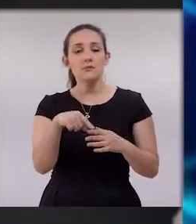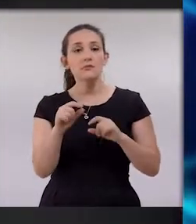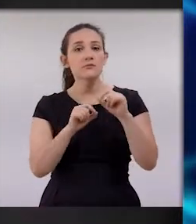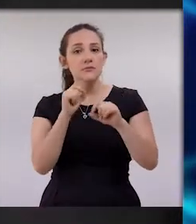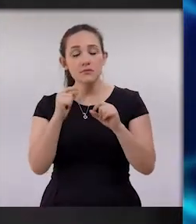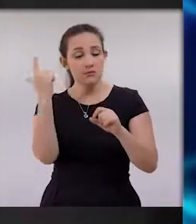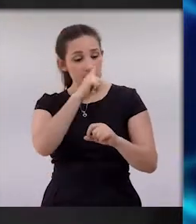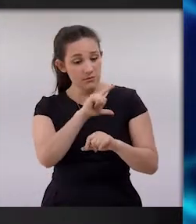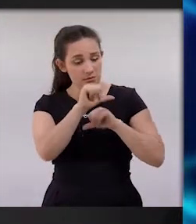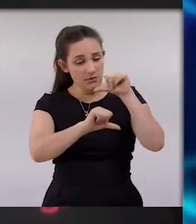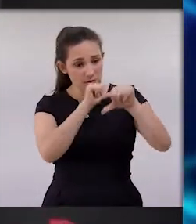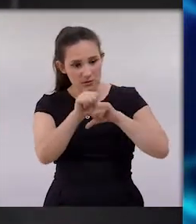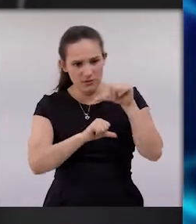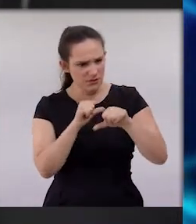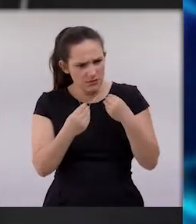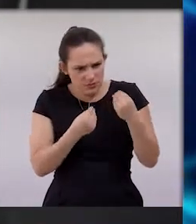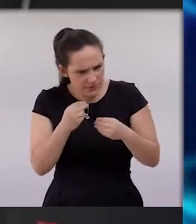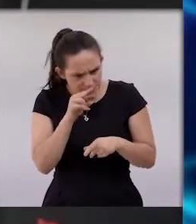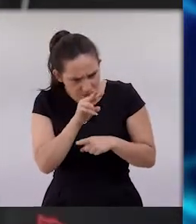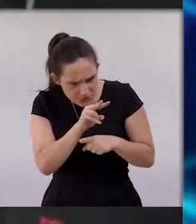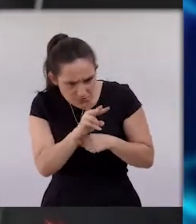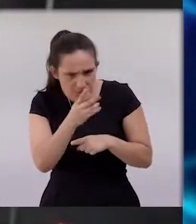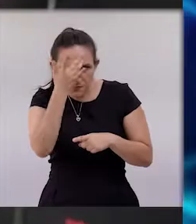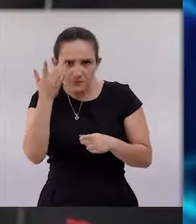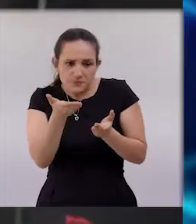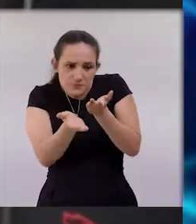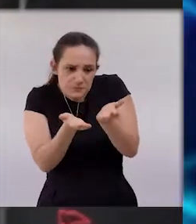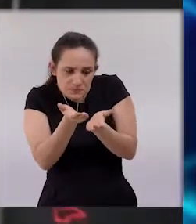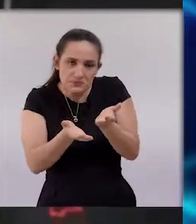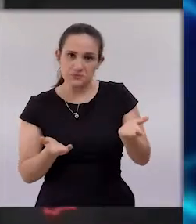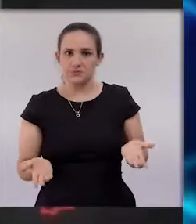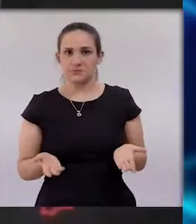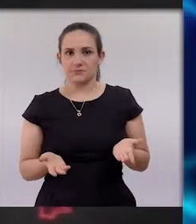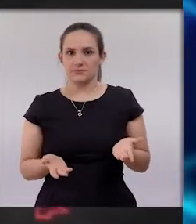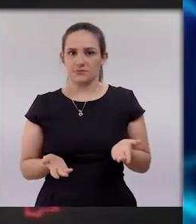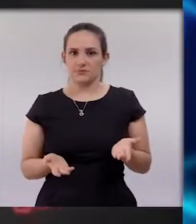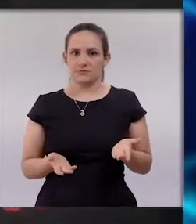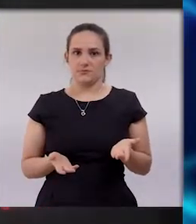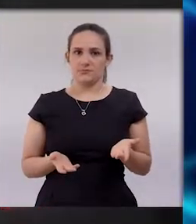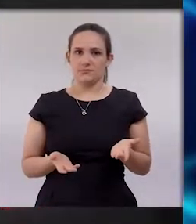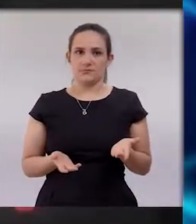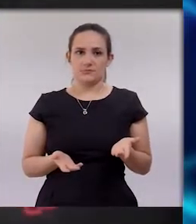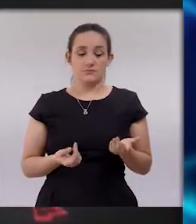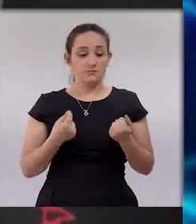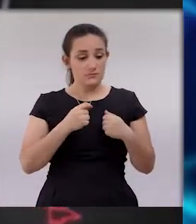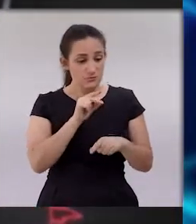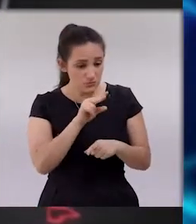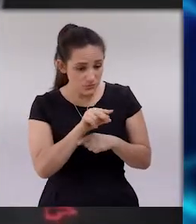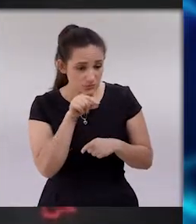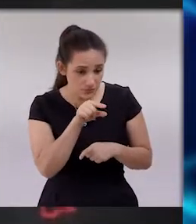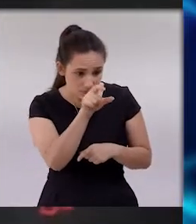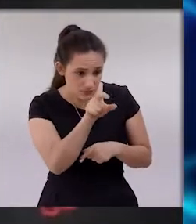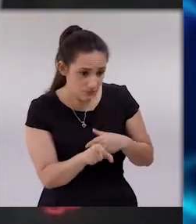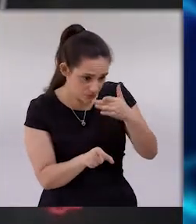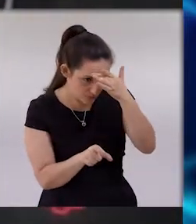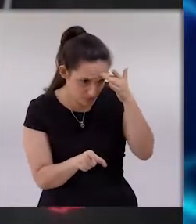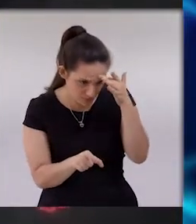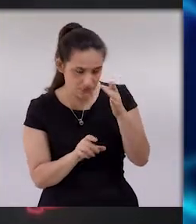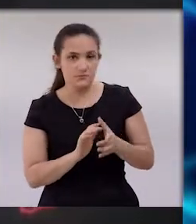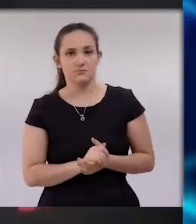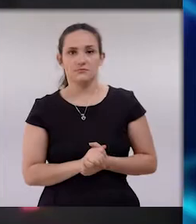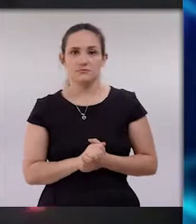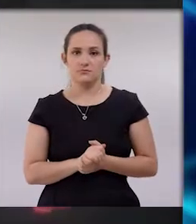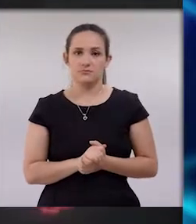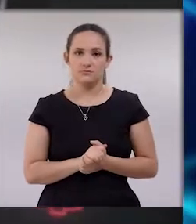pode causar realmente uma revolução de cuidados dentro do nosso sistema, e não apenas cuidar do paciente quando ele